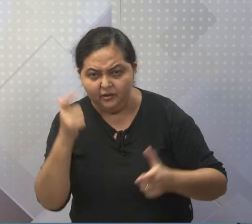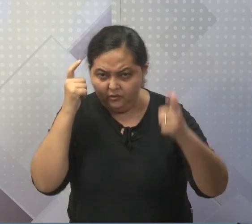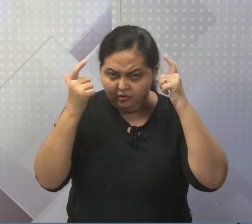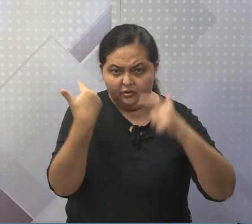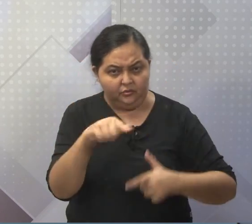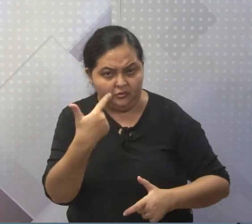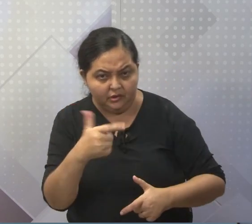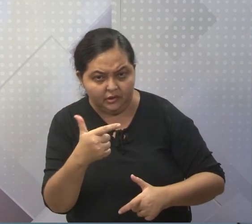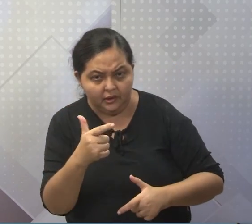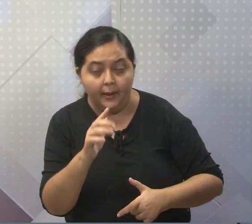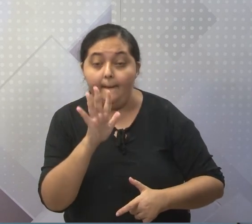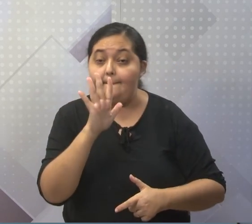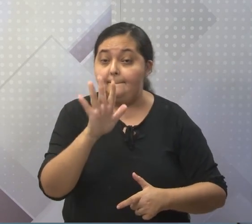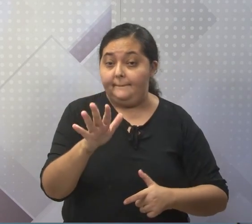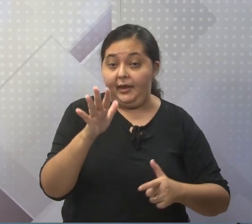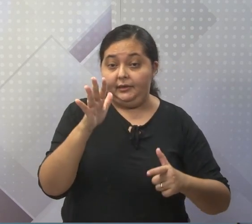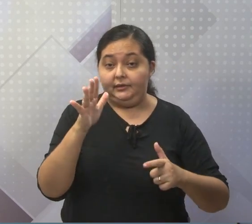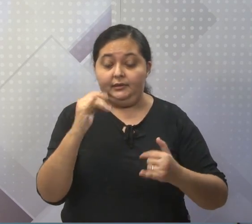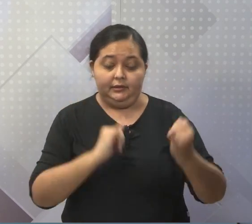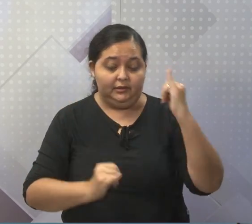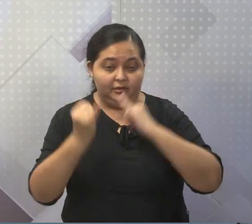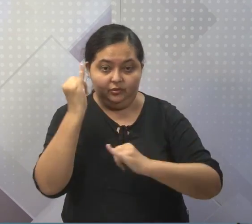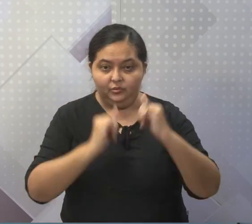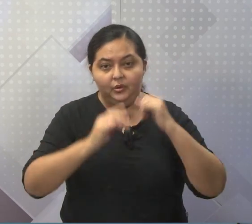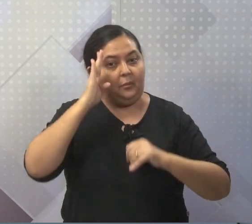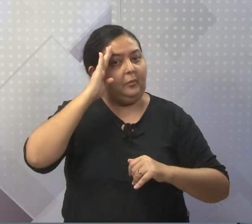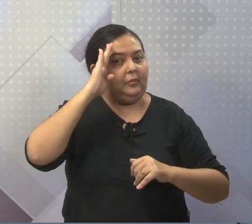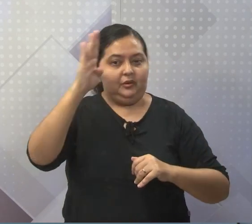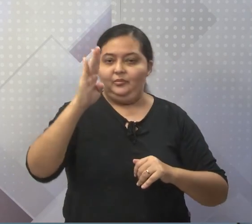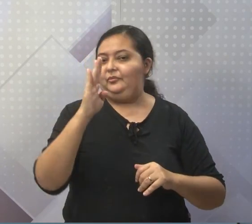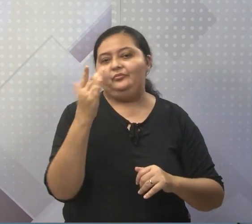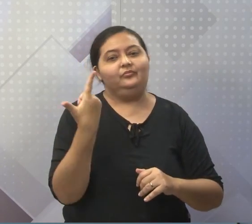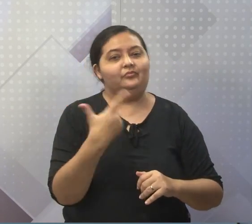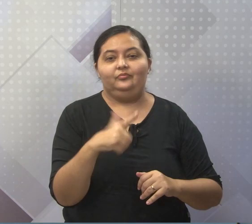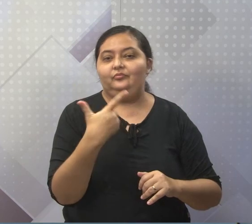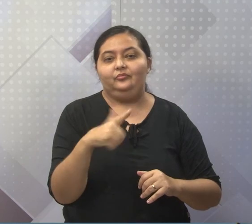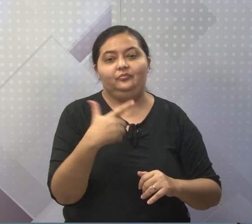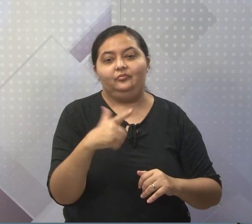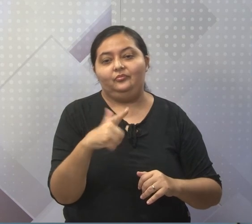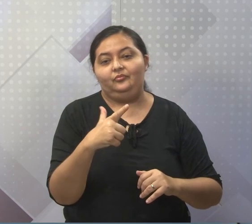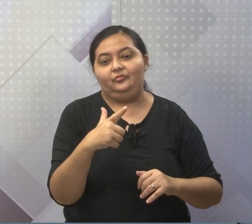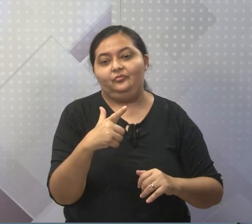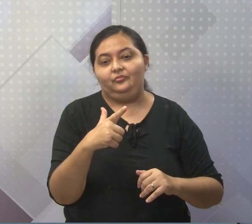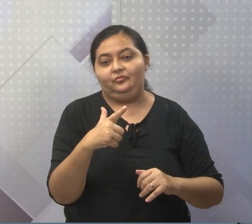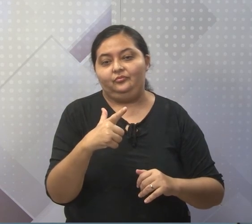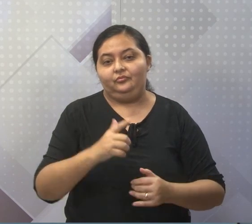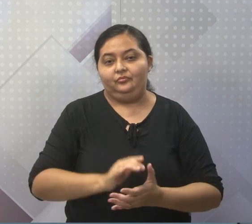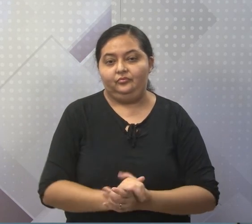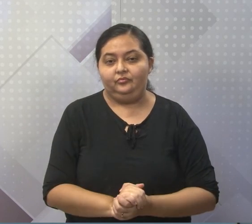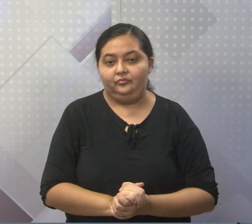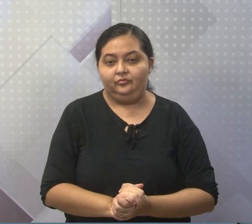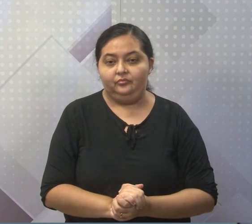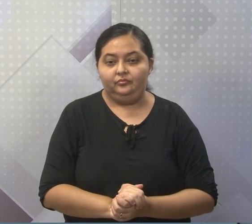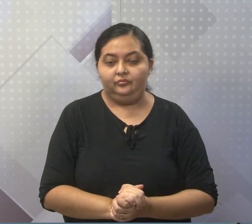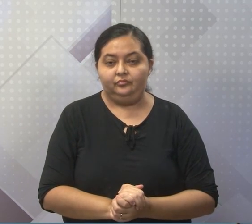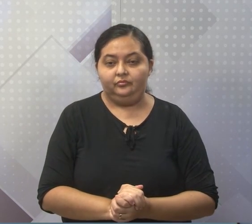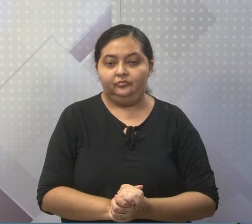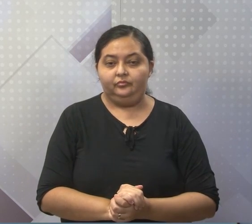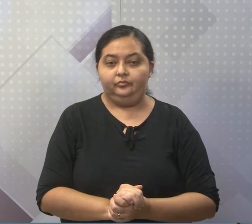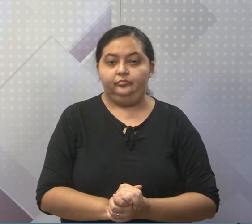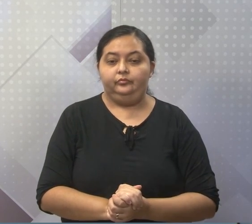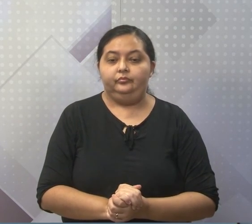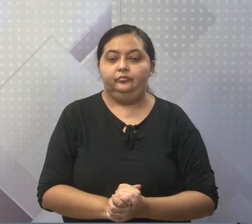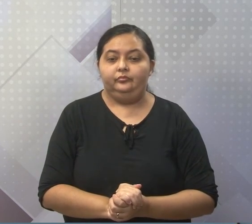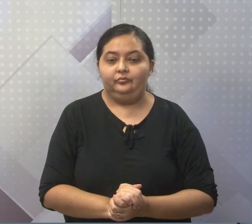chip tem pessoal mas não são indústria de destaque a nível Continental que vai ser um destaque a nível Mundial certo